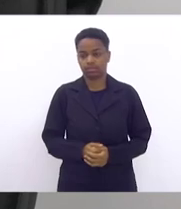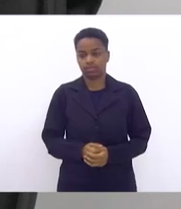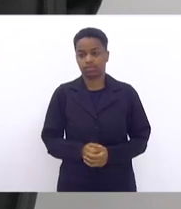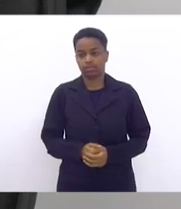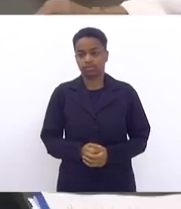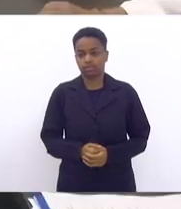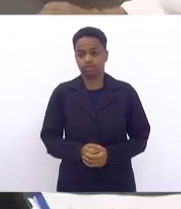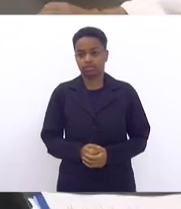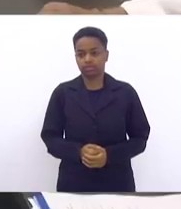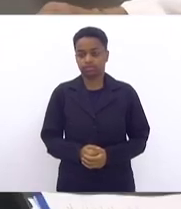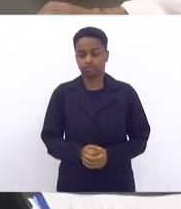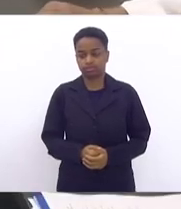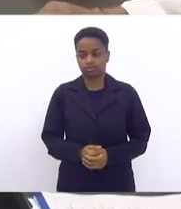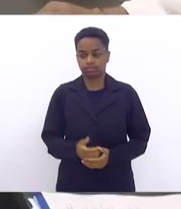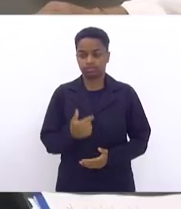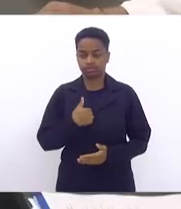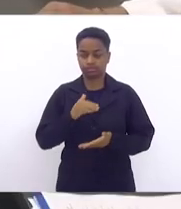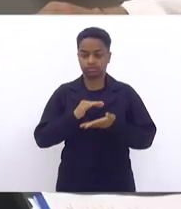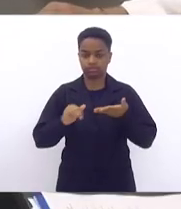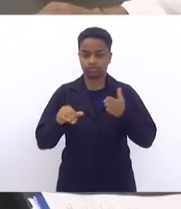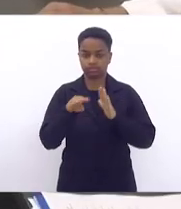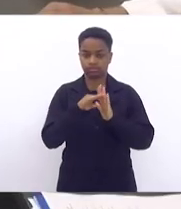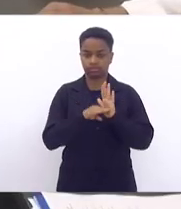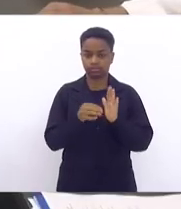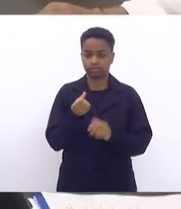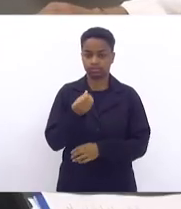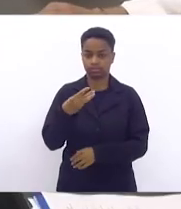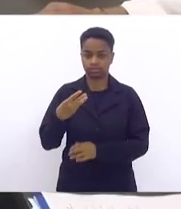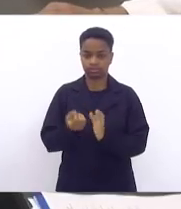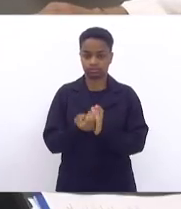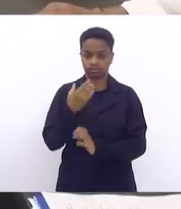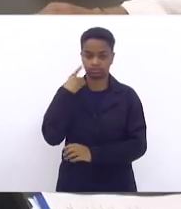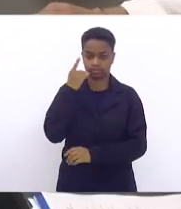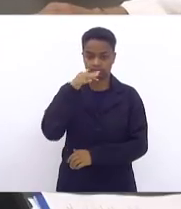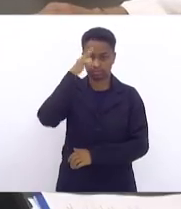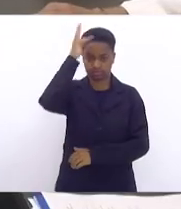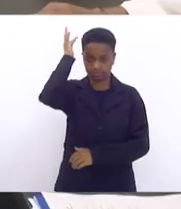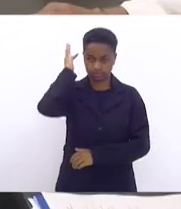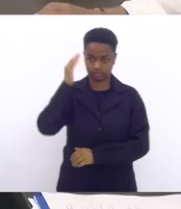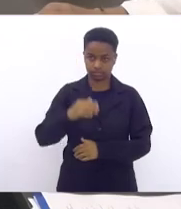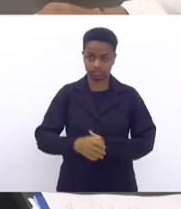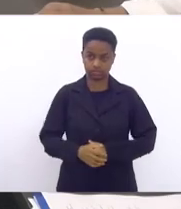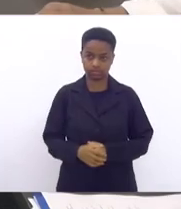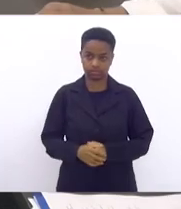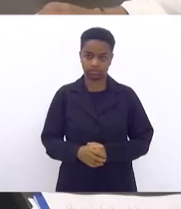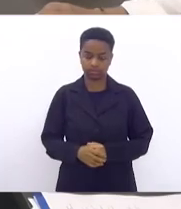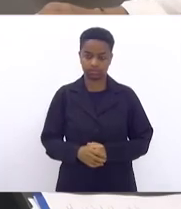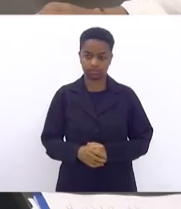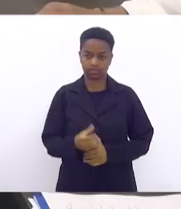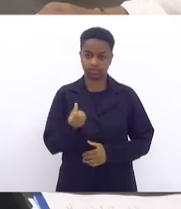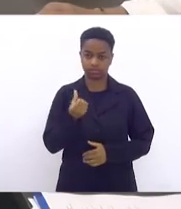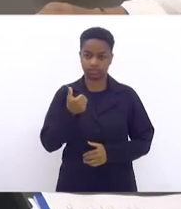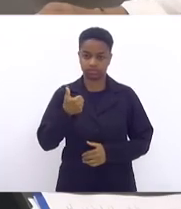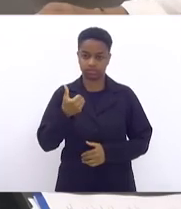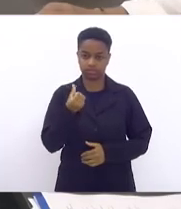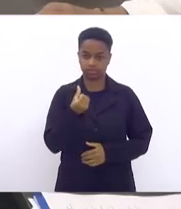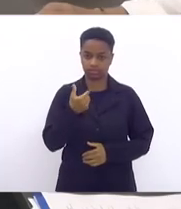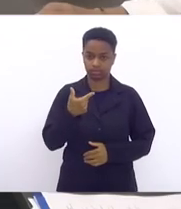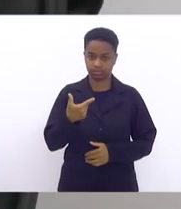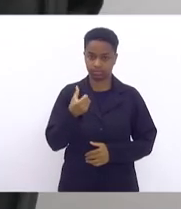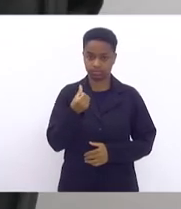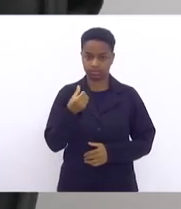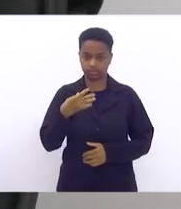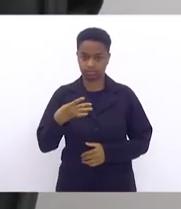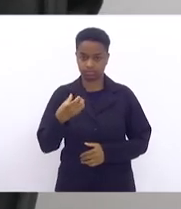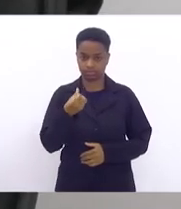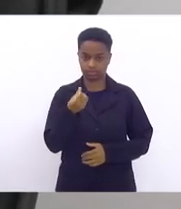Perfeito. Eu vou retirar de pauta o 63, que é de autoria do deputado Fred, ele pediu para retirar. Então, 61, 62,